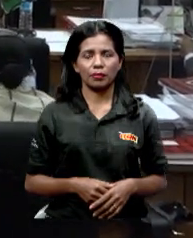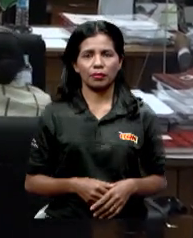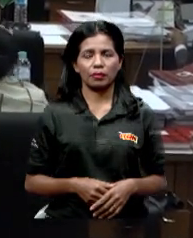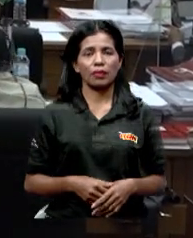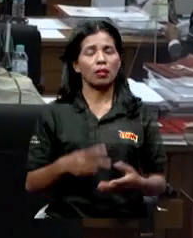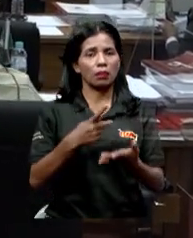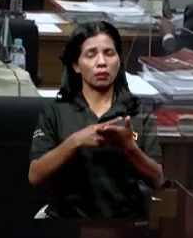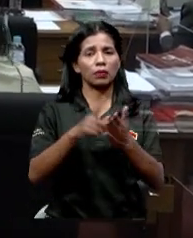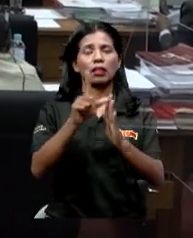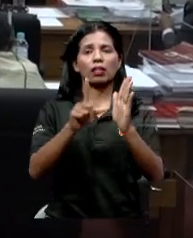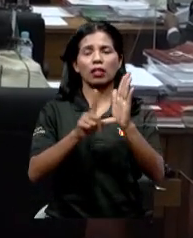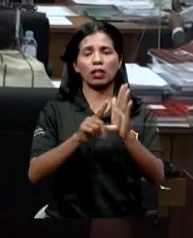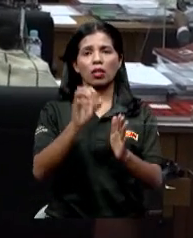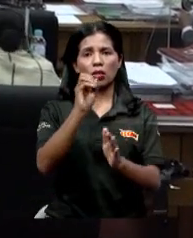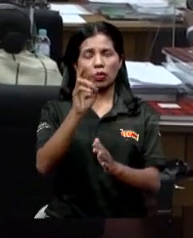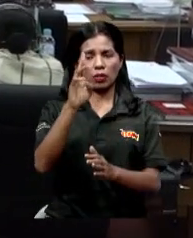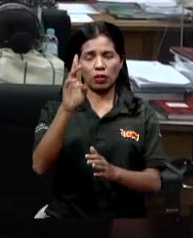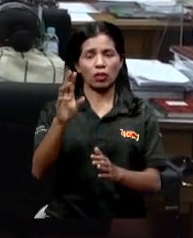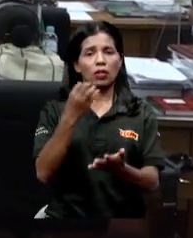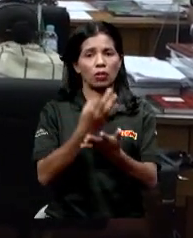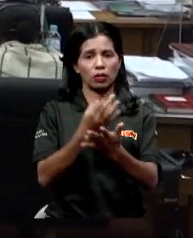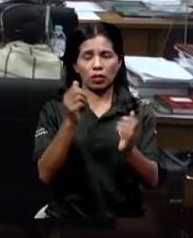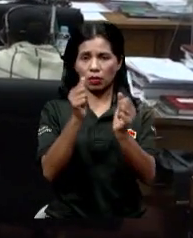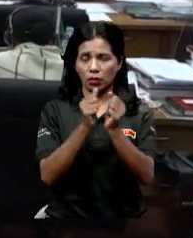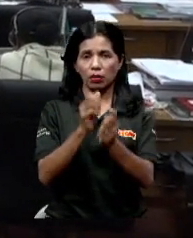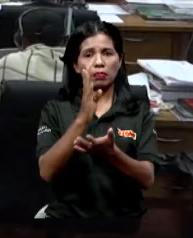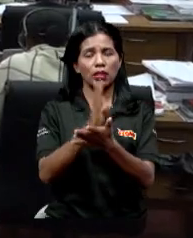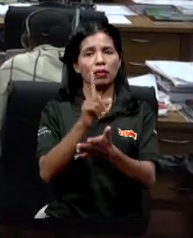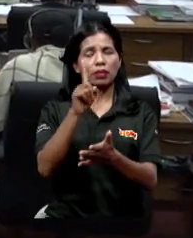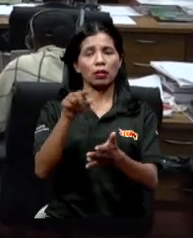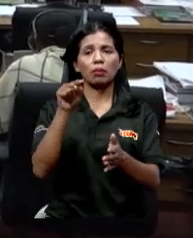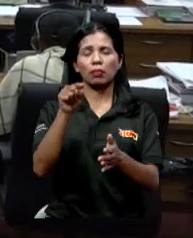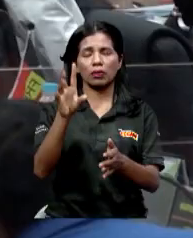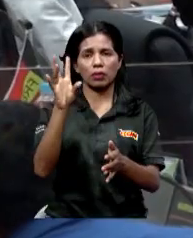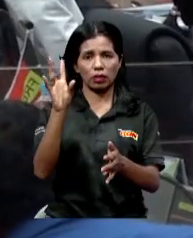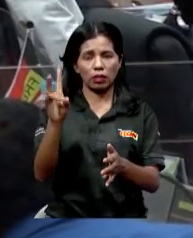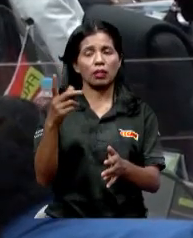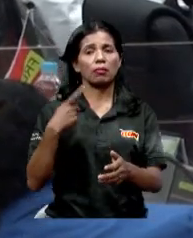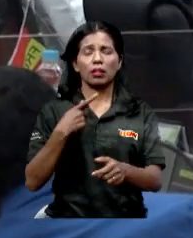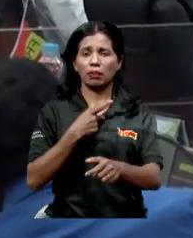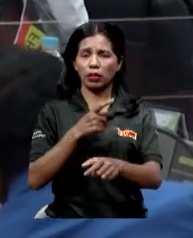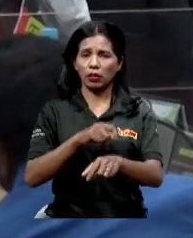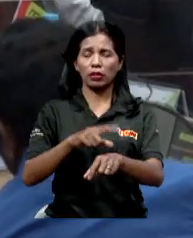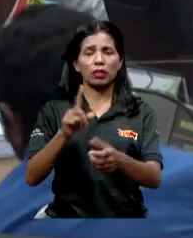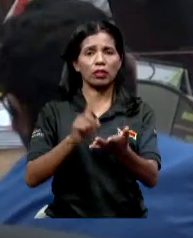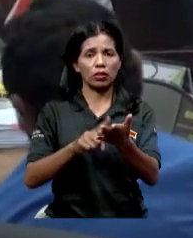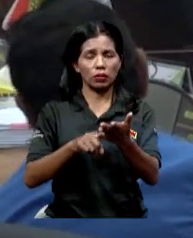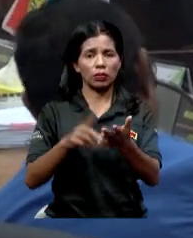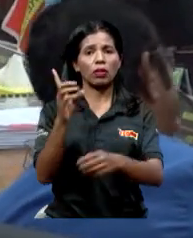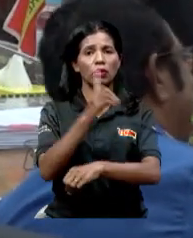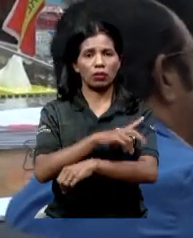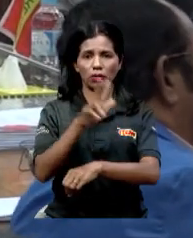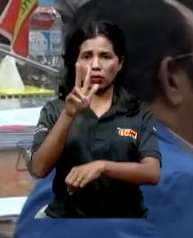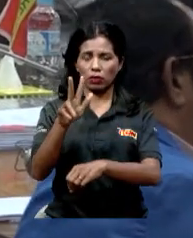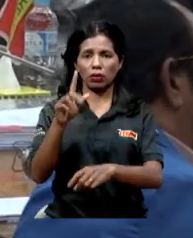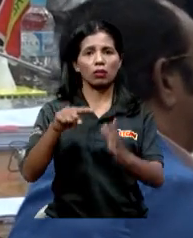Proposta lei orçamento retificativo o montante bilhão e da ponto hitune, Parlamento Nacional discute durante loron tolu, hahu